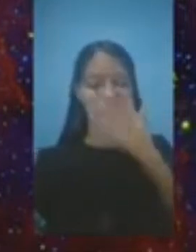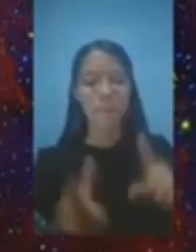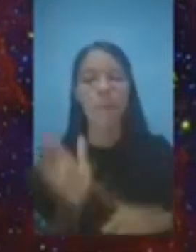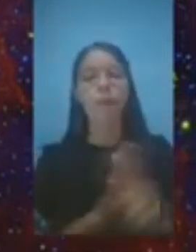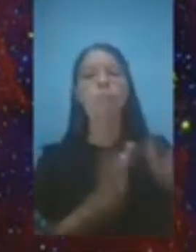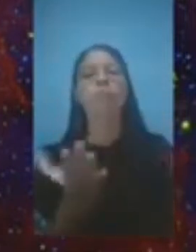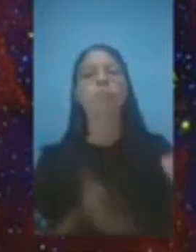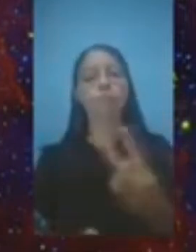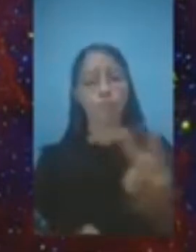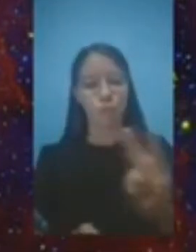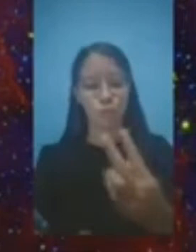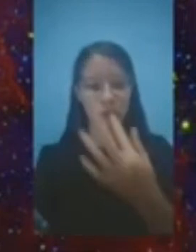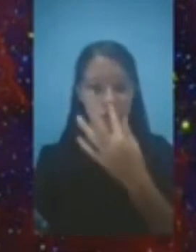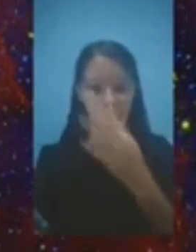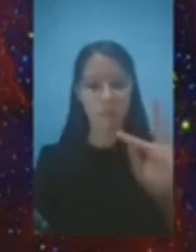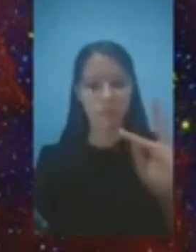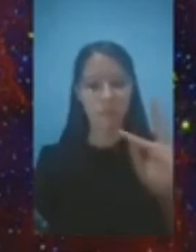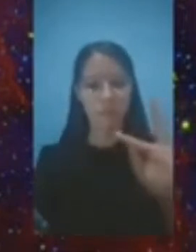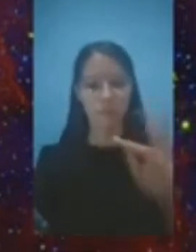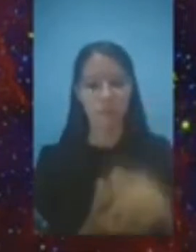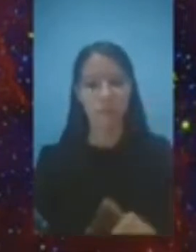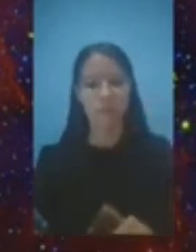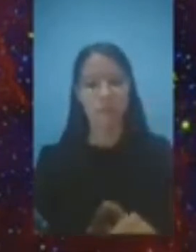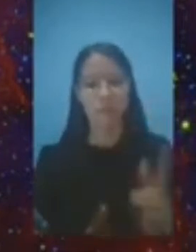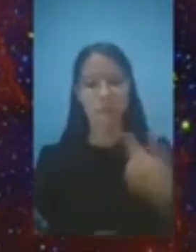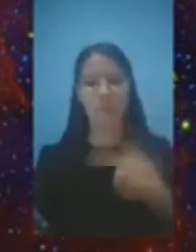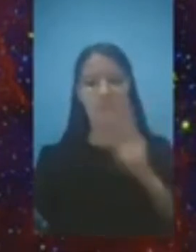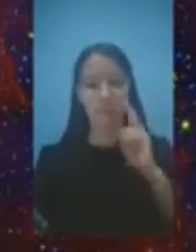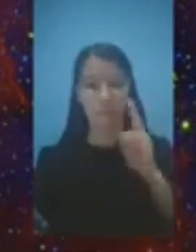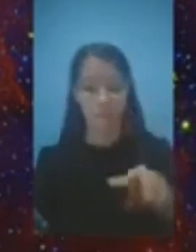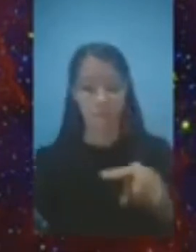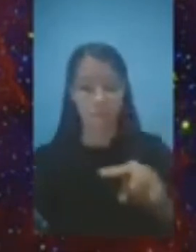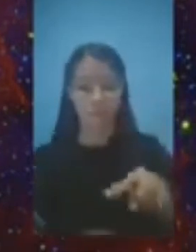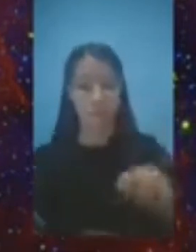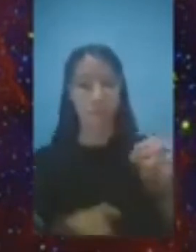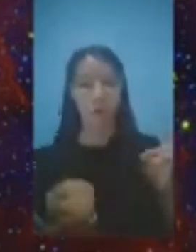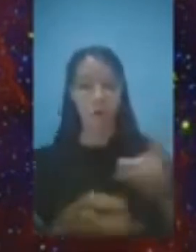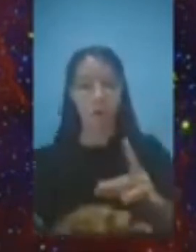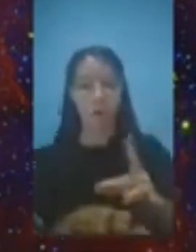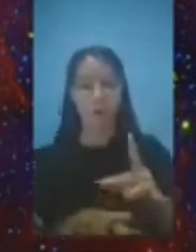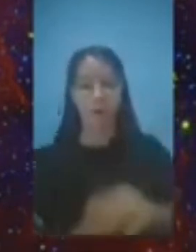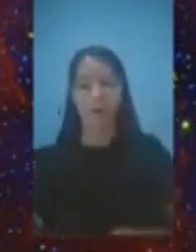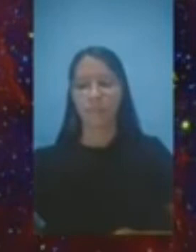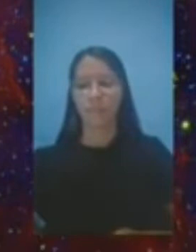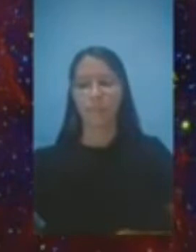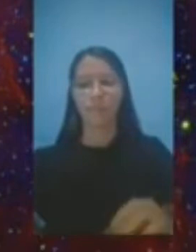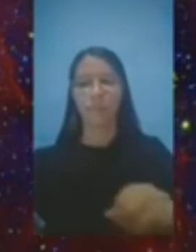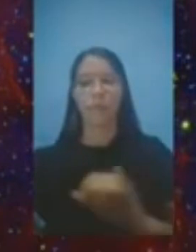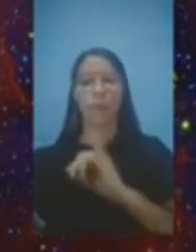Pegou um cone, encheu de florzinhas assim. Cadê as duas florzinhas juntas? Vê como é que fica. Olá.